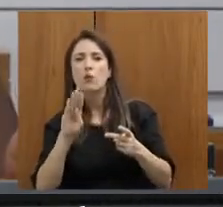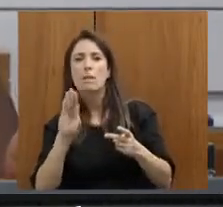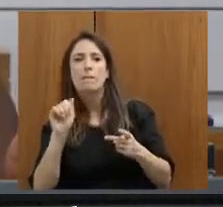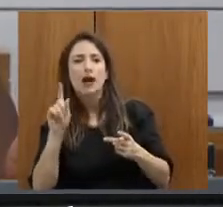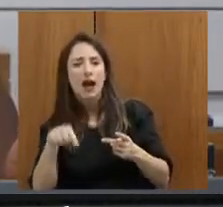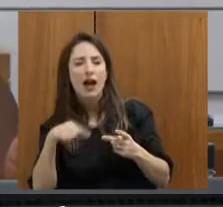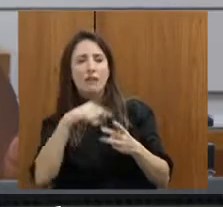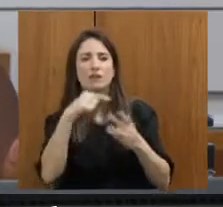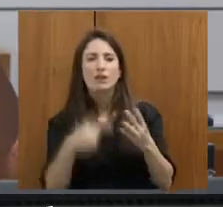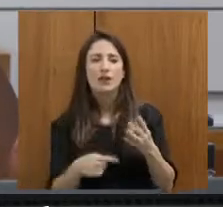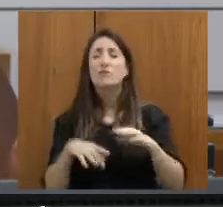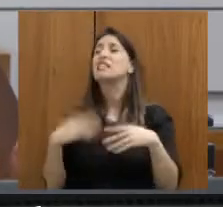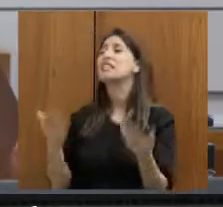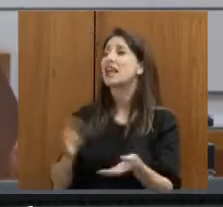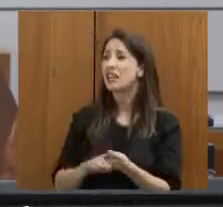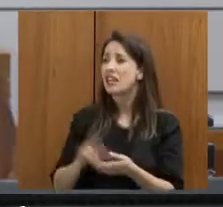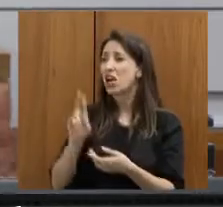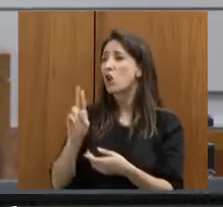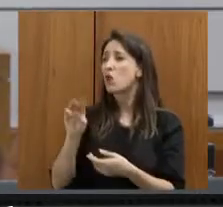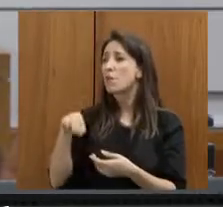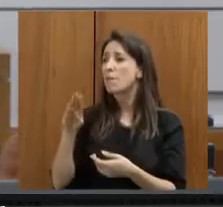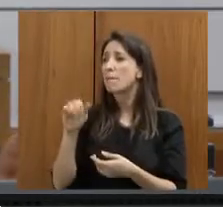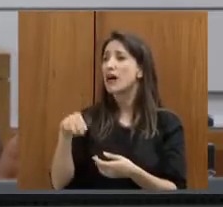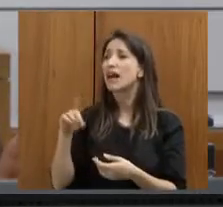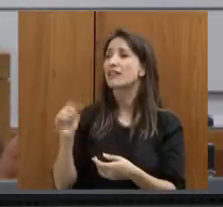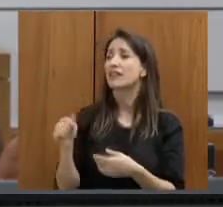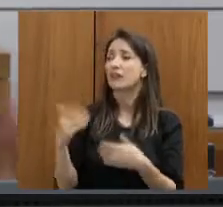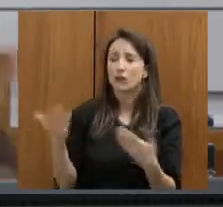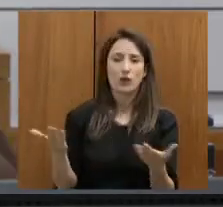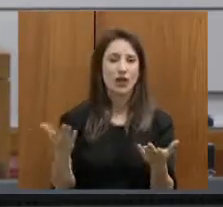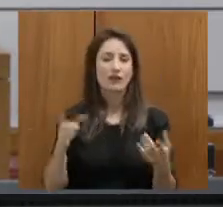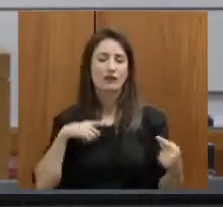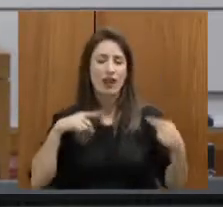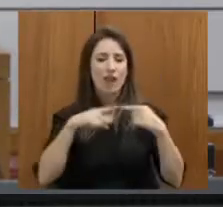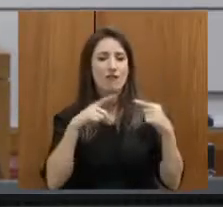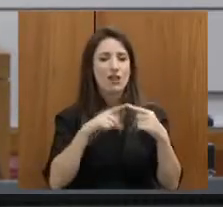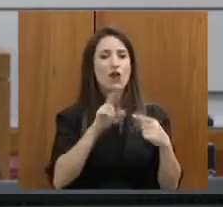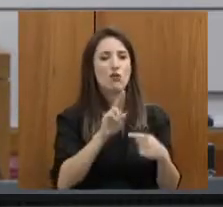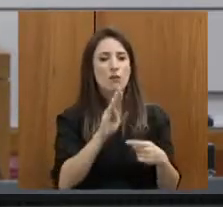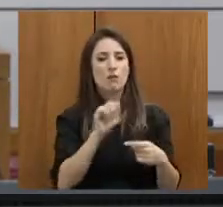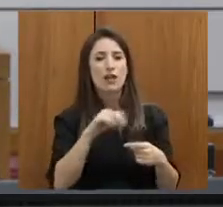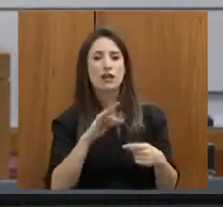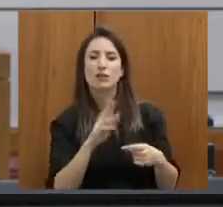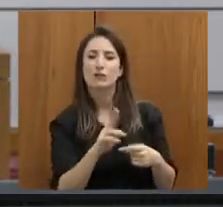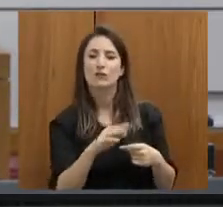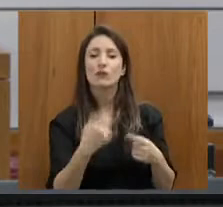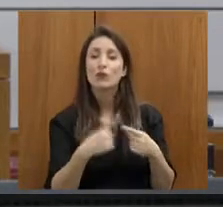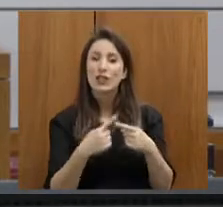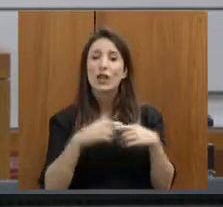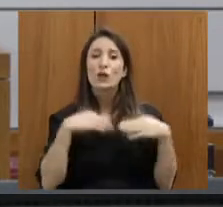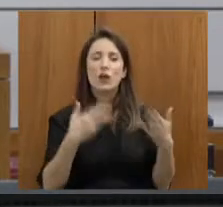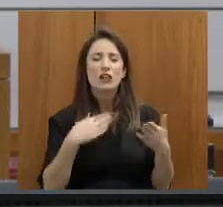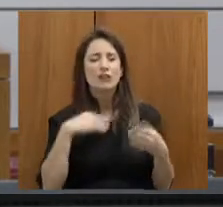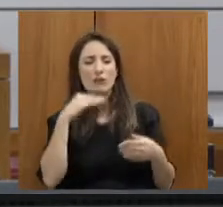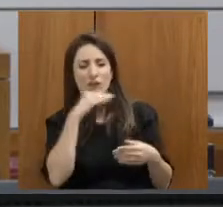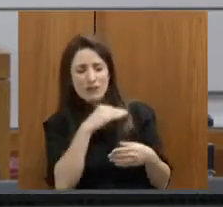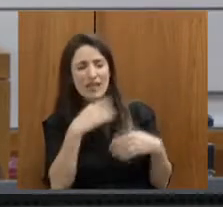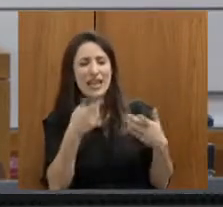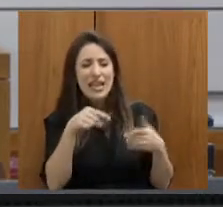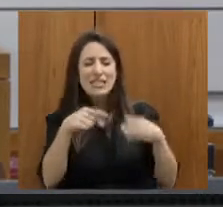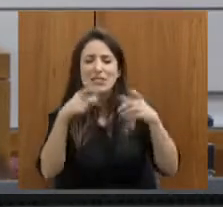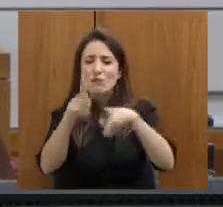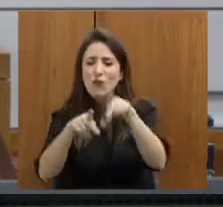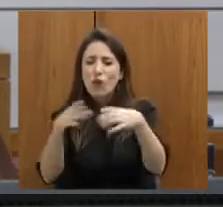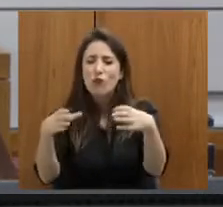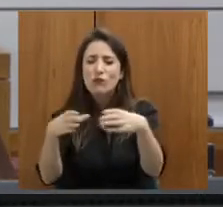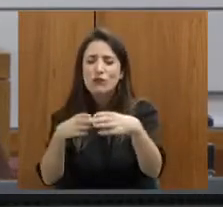encaixa Umbanda letra Até onde eu sei no povo bantu porque quando você vai identificar em qual território aquele povo se encaixa